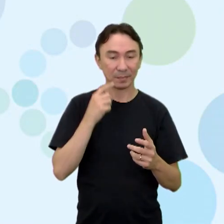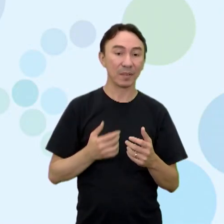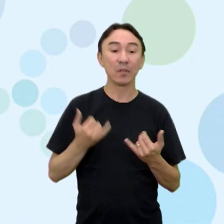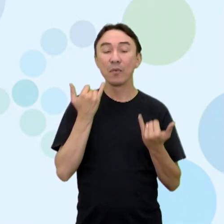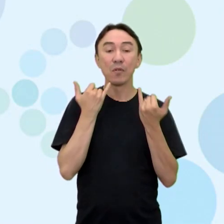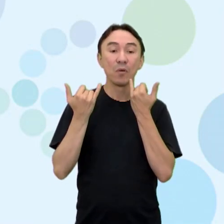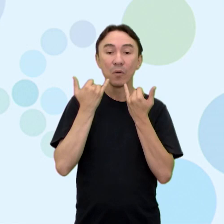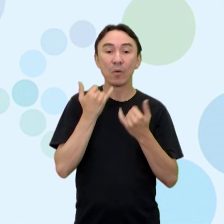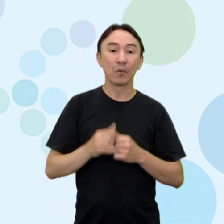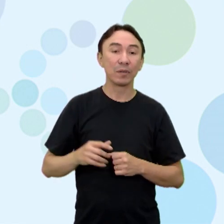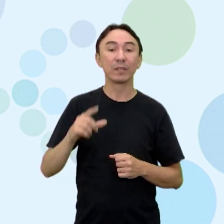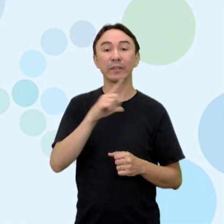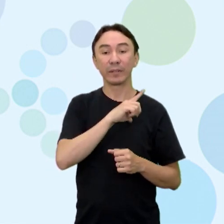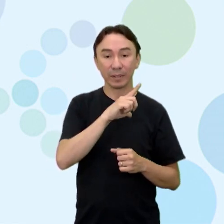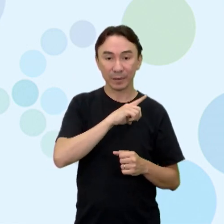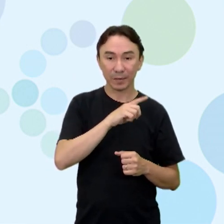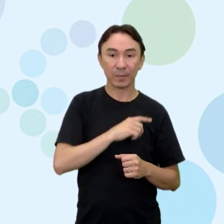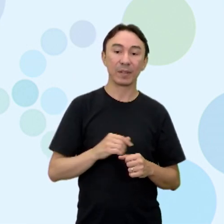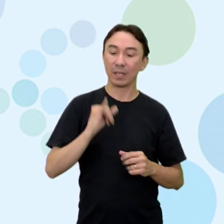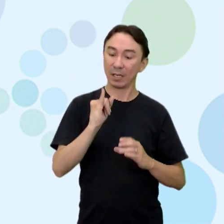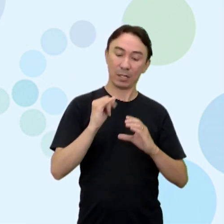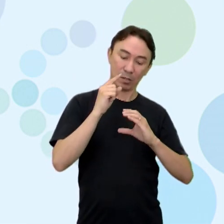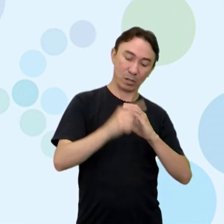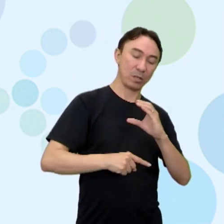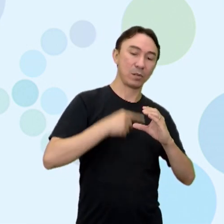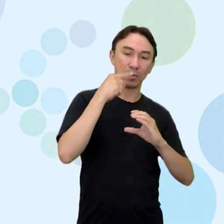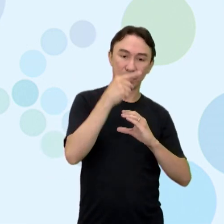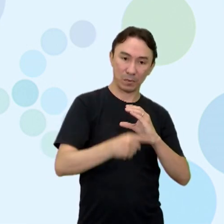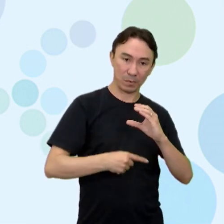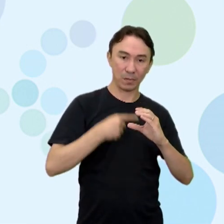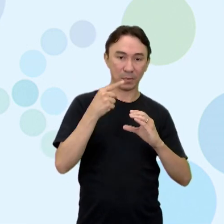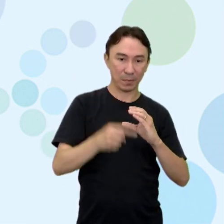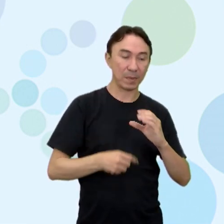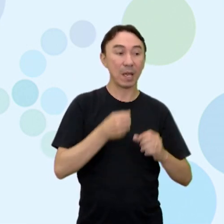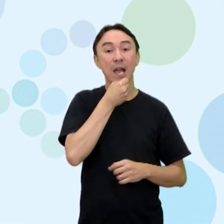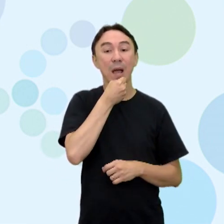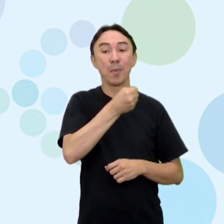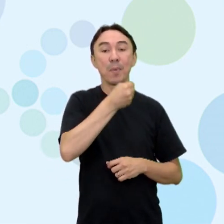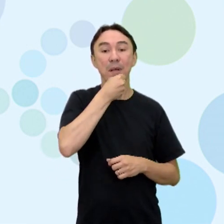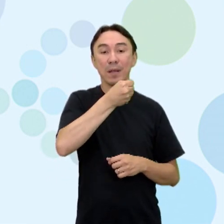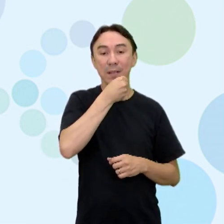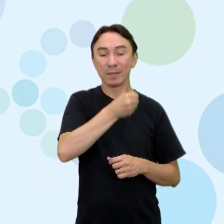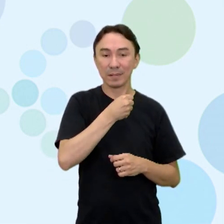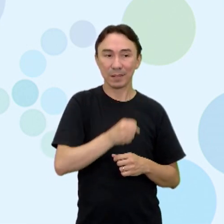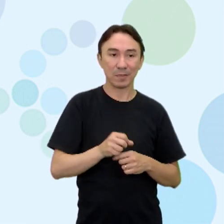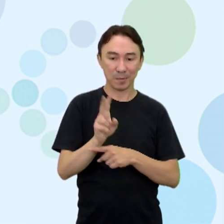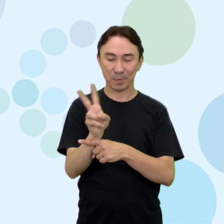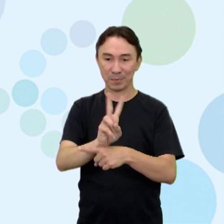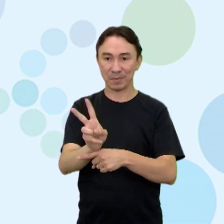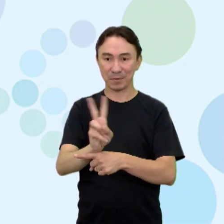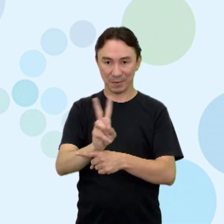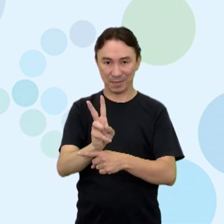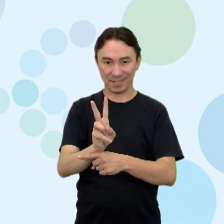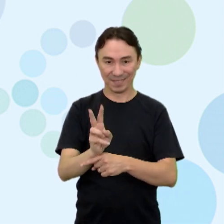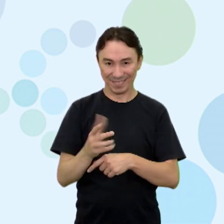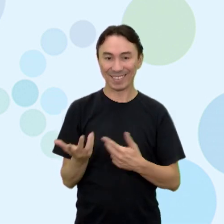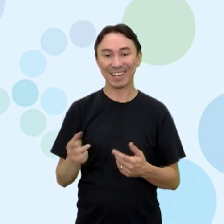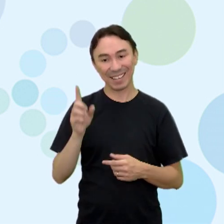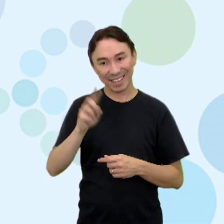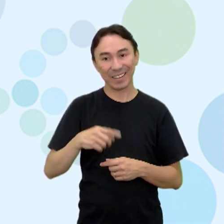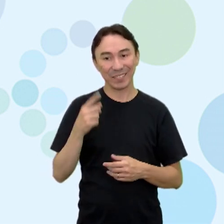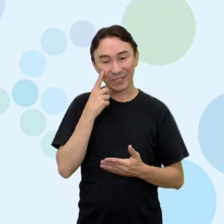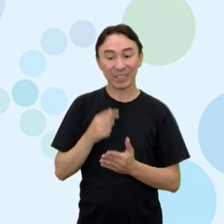no Observatório da Imprensa Internacional. Esse é o nome do nosso componente. A atividade